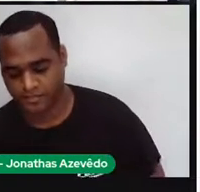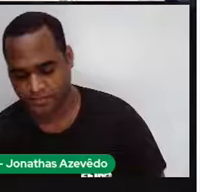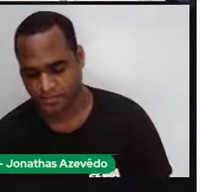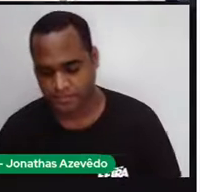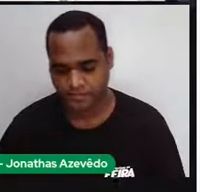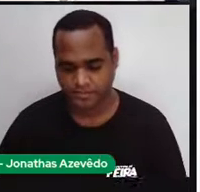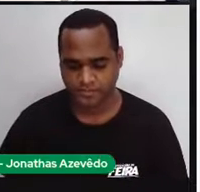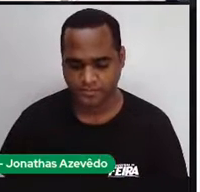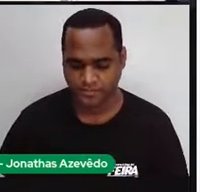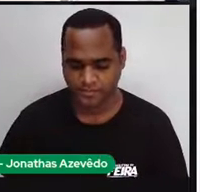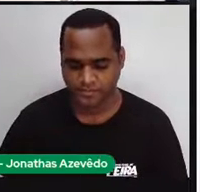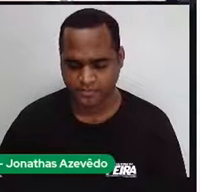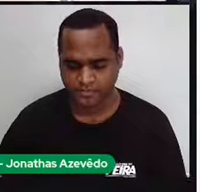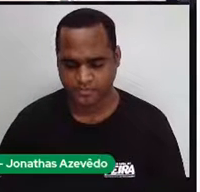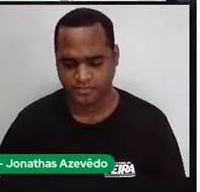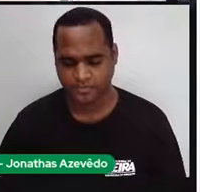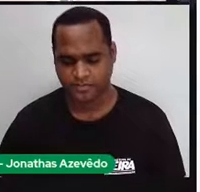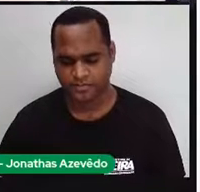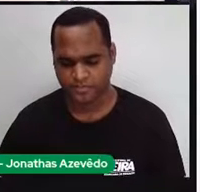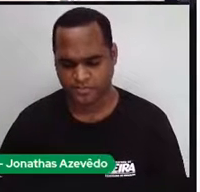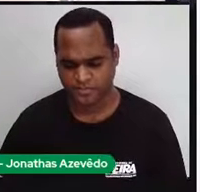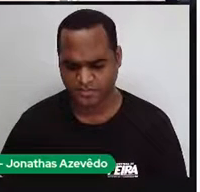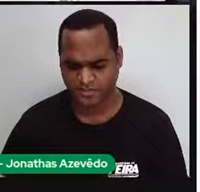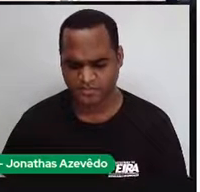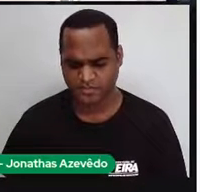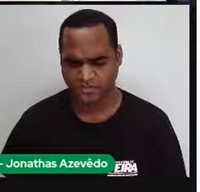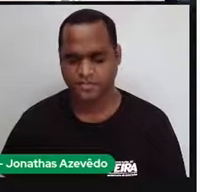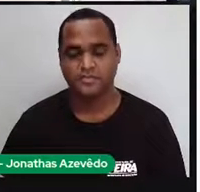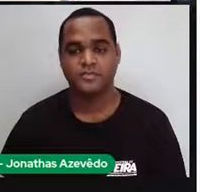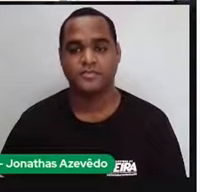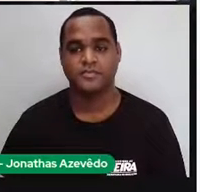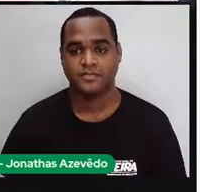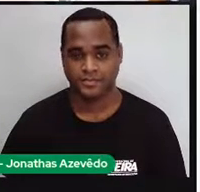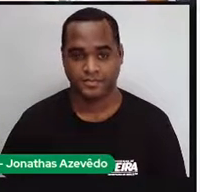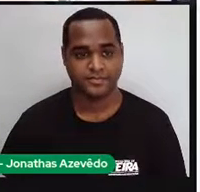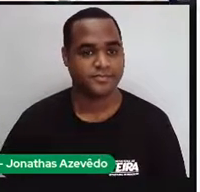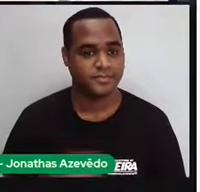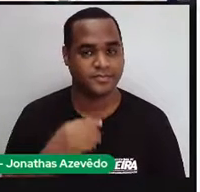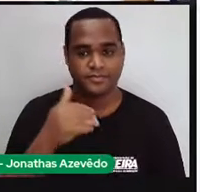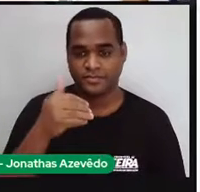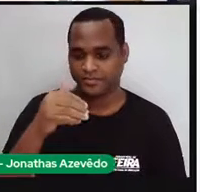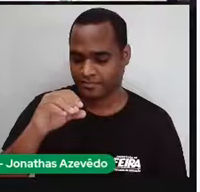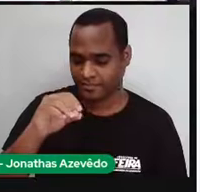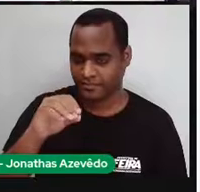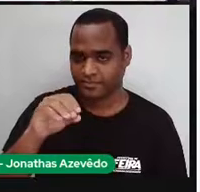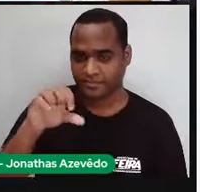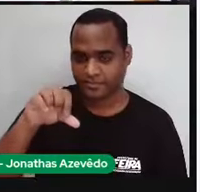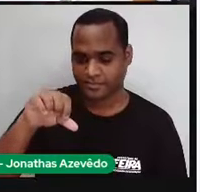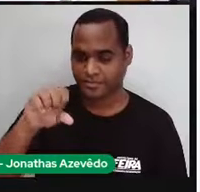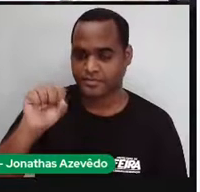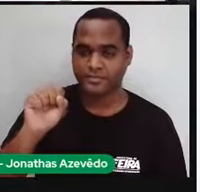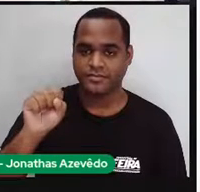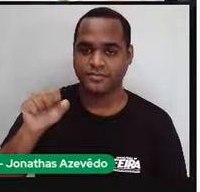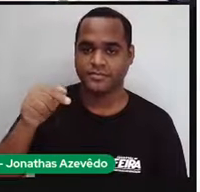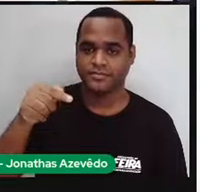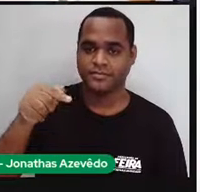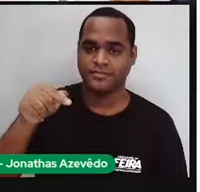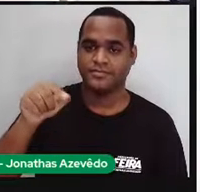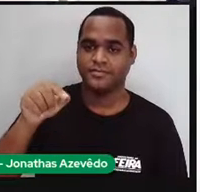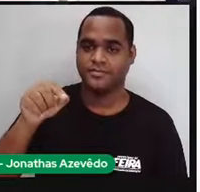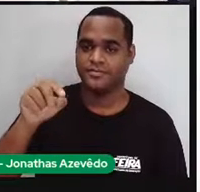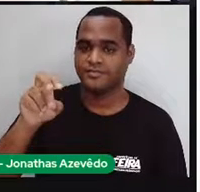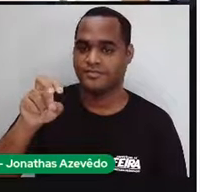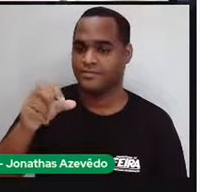Bom vamos lá bom contagem regressiva em 10 9 8 7